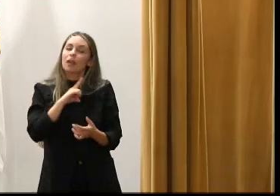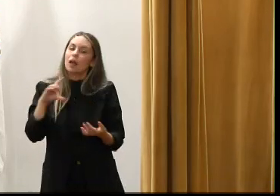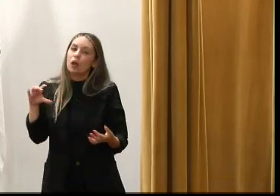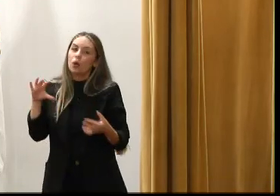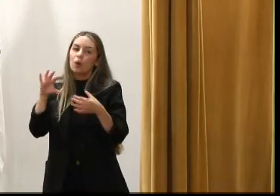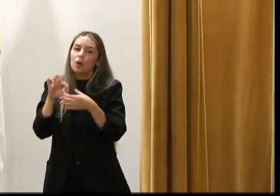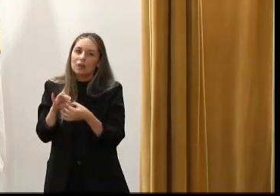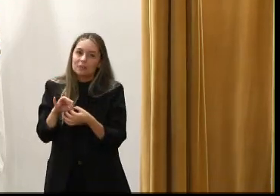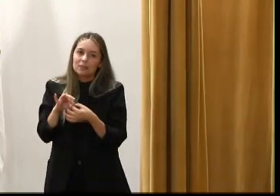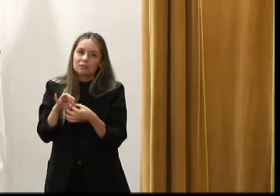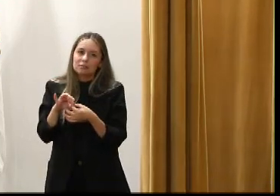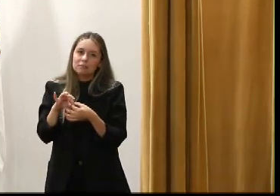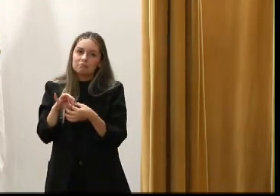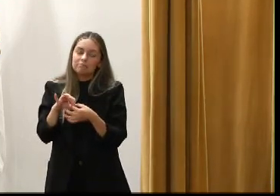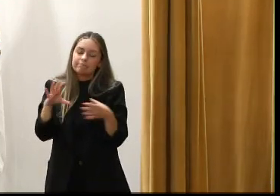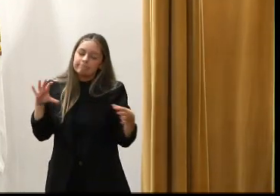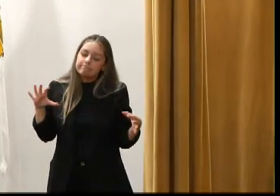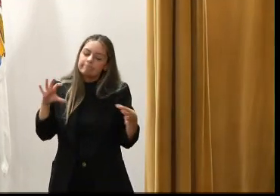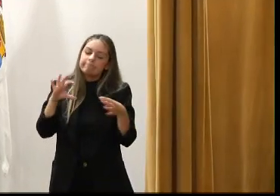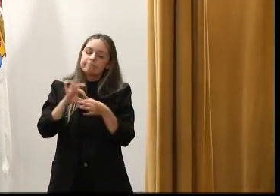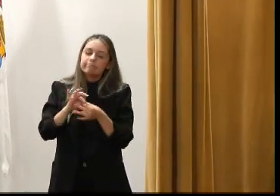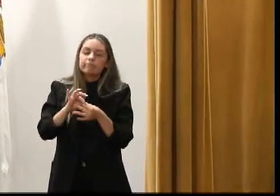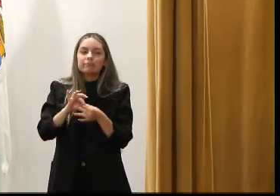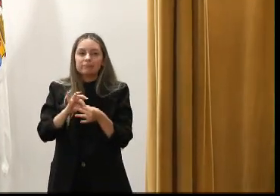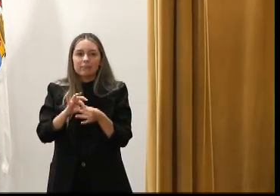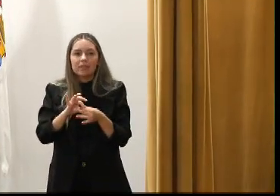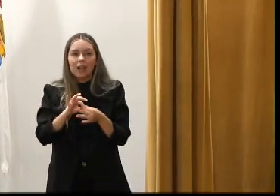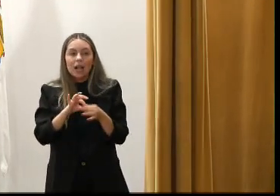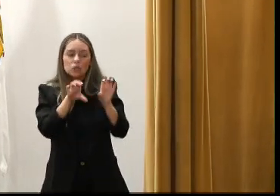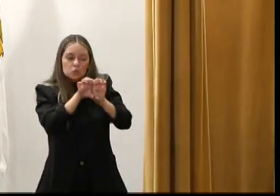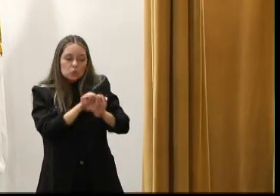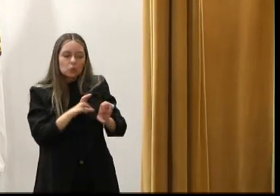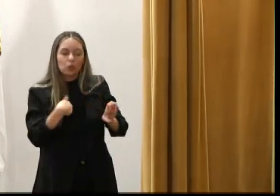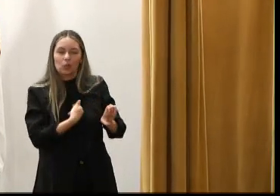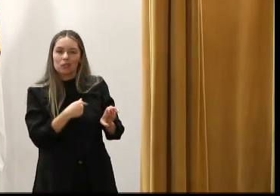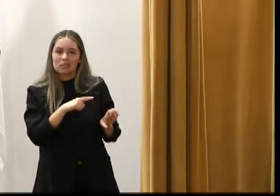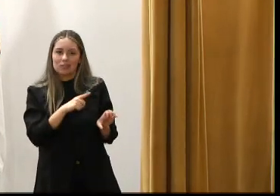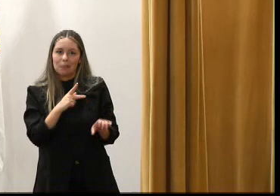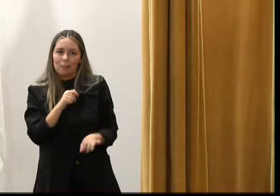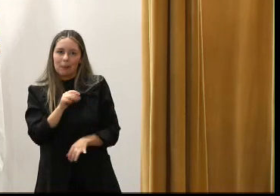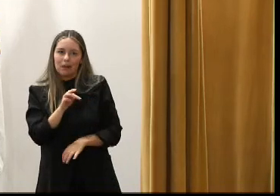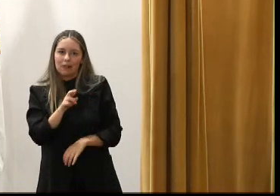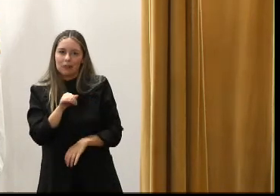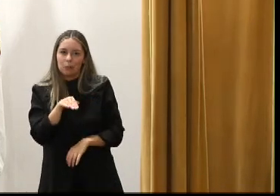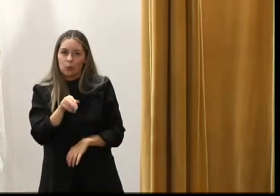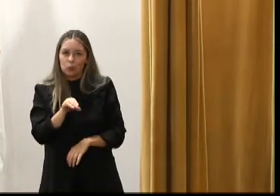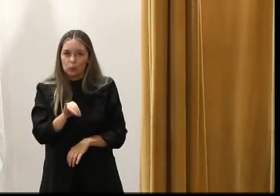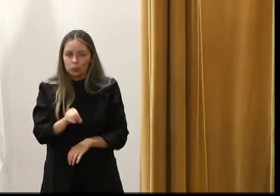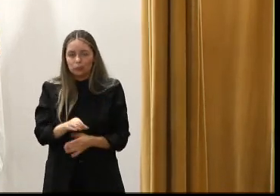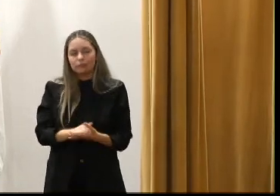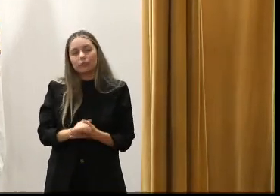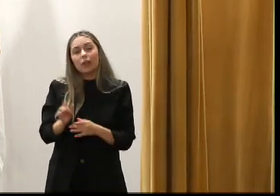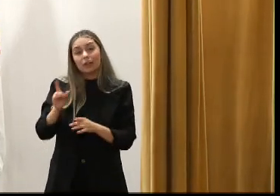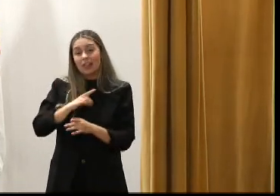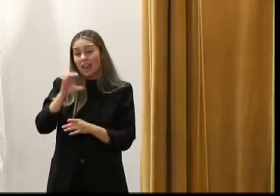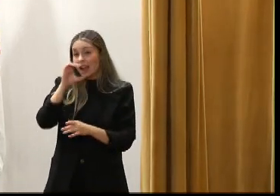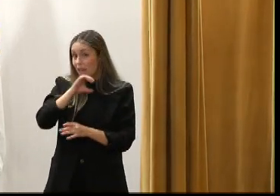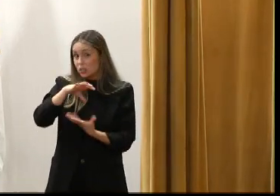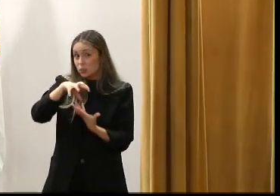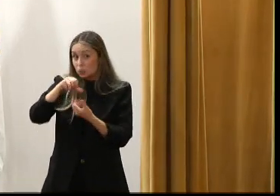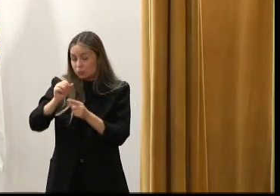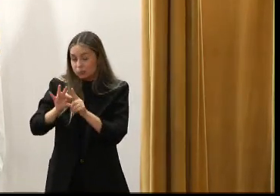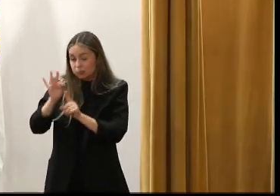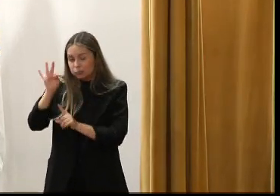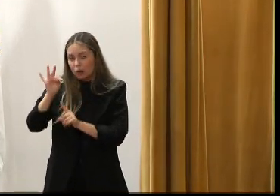conectar, né, conectar os patrimônios que nós temos. O aquecimento global traz mudanças relacionadas à